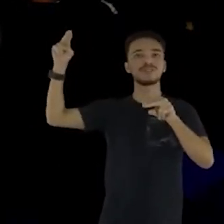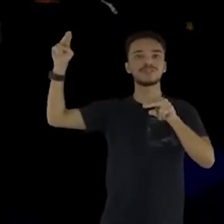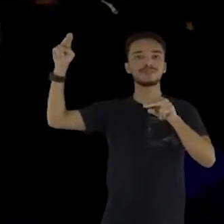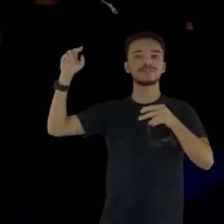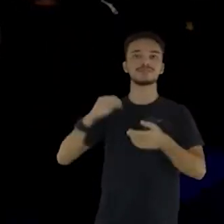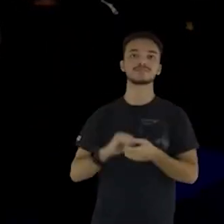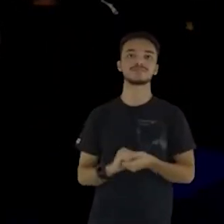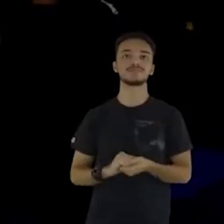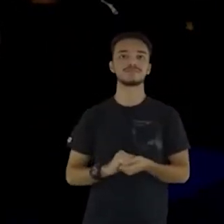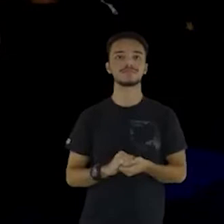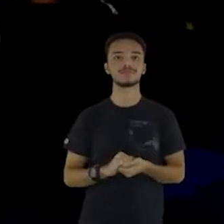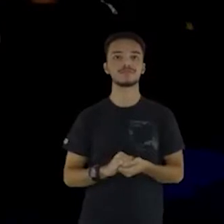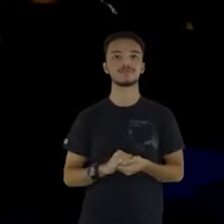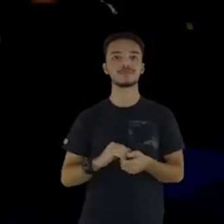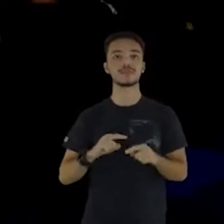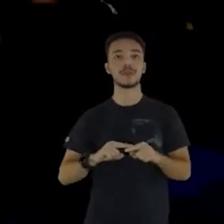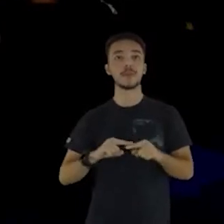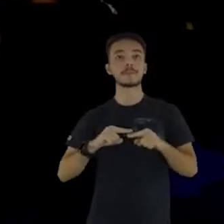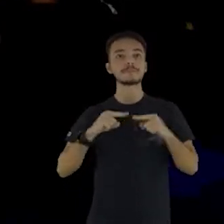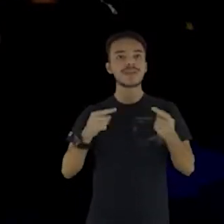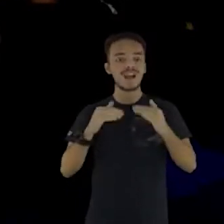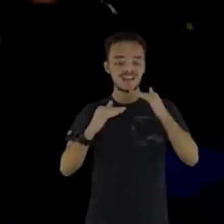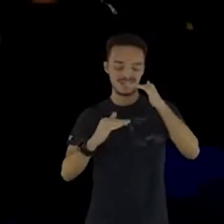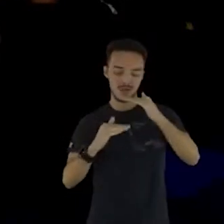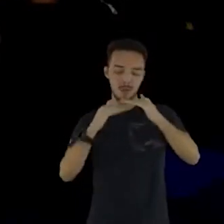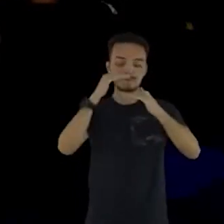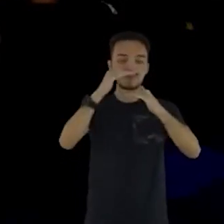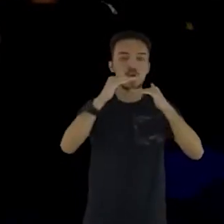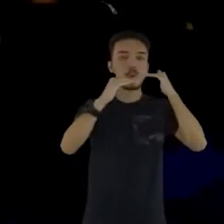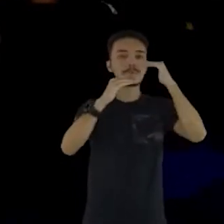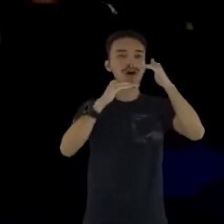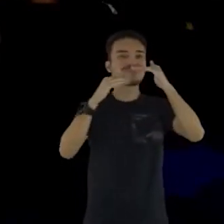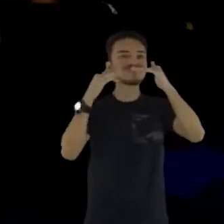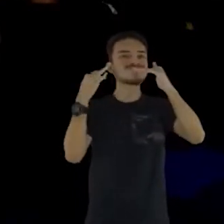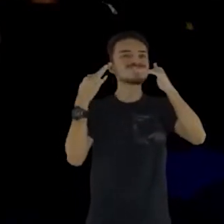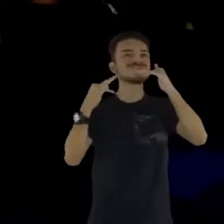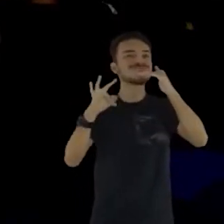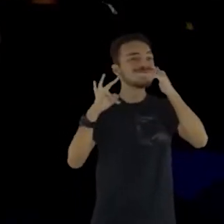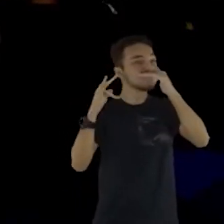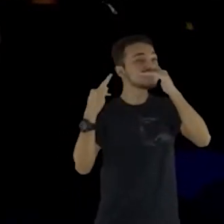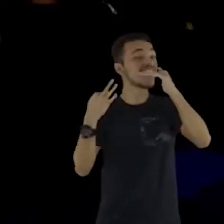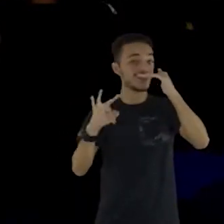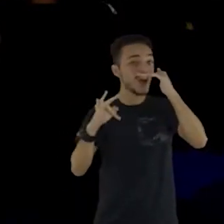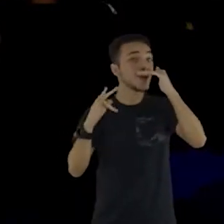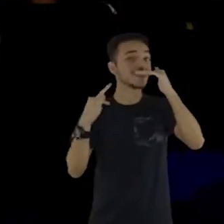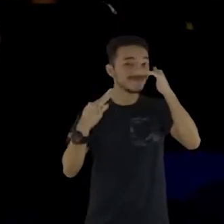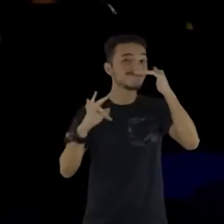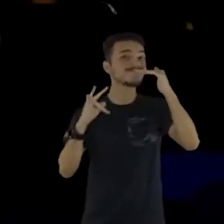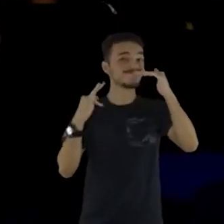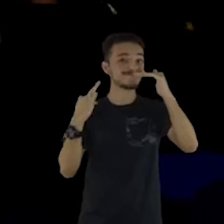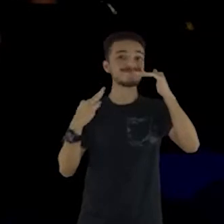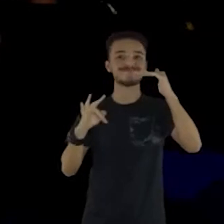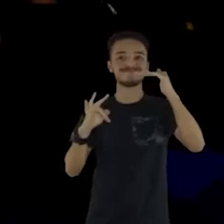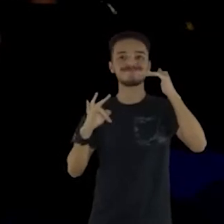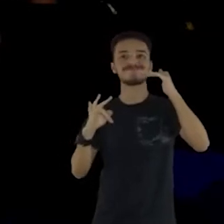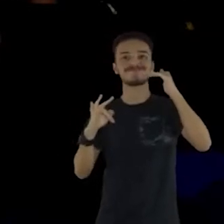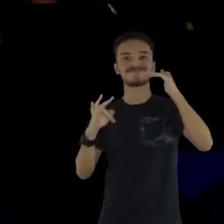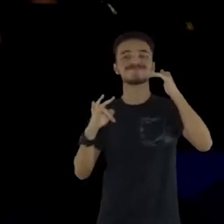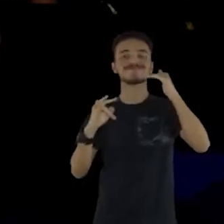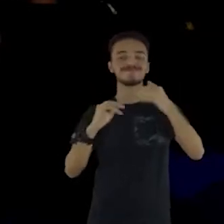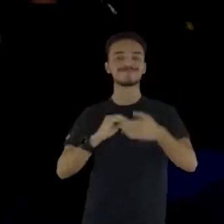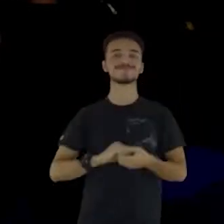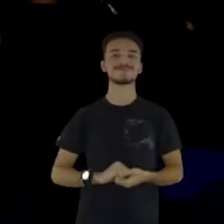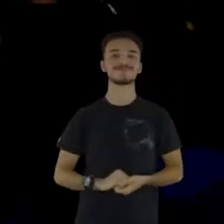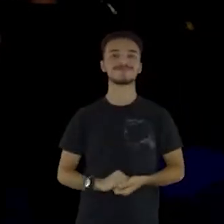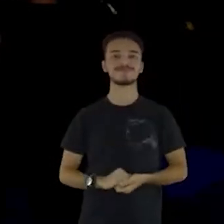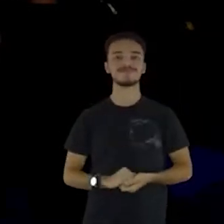Mas a grande questão é que crescer dói, ser esticado dói, passar pelo processo